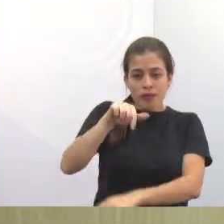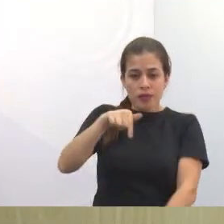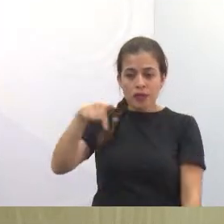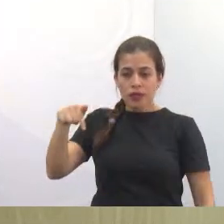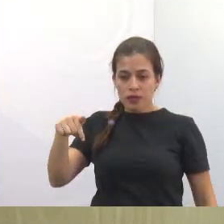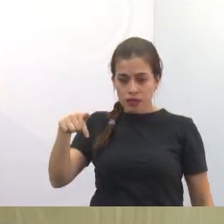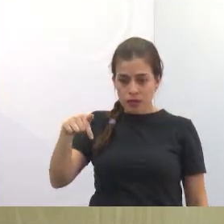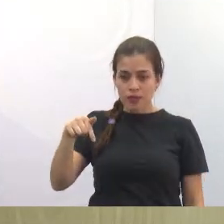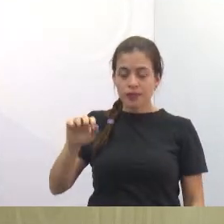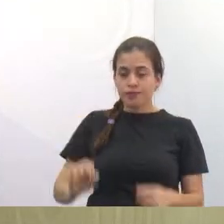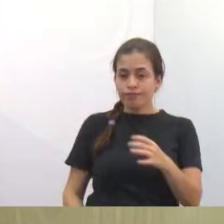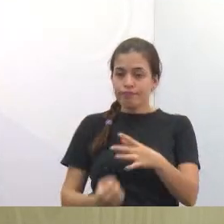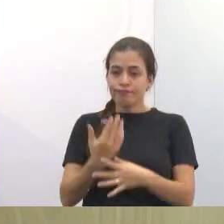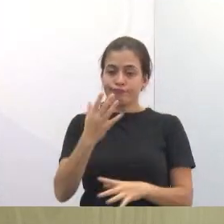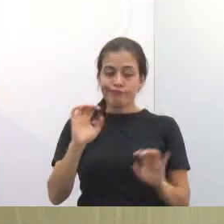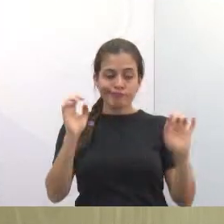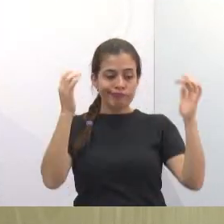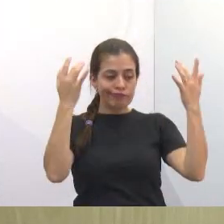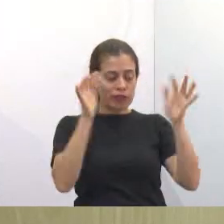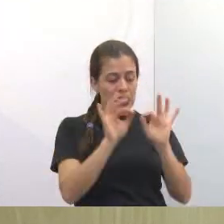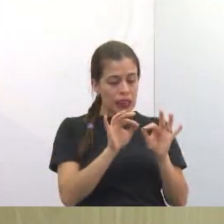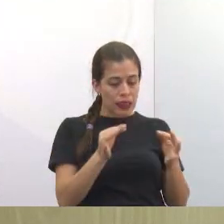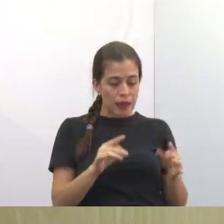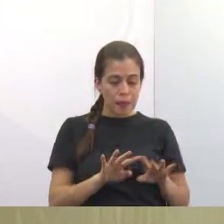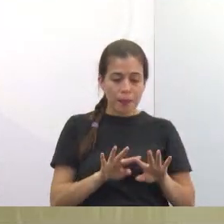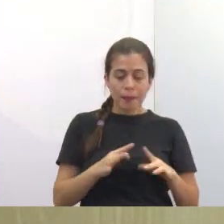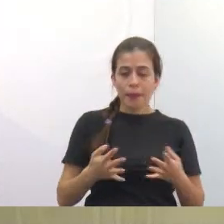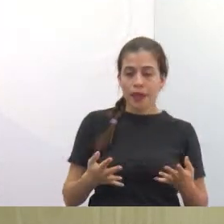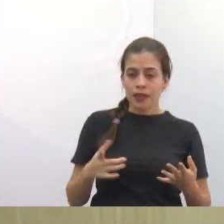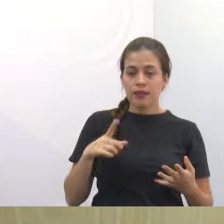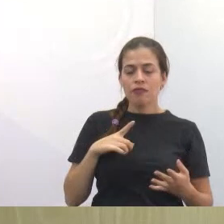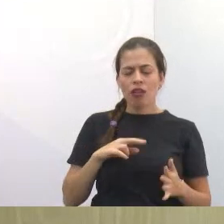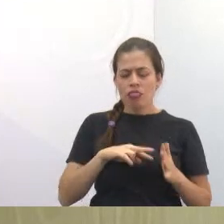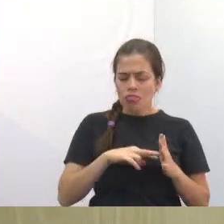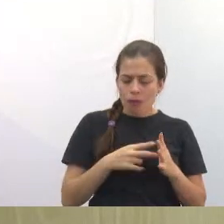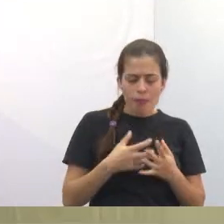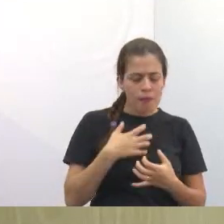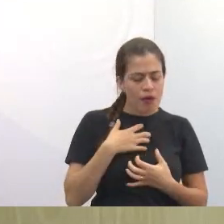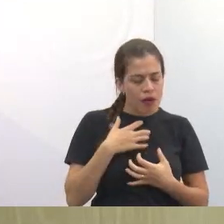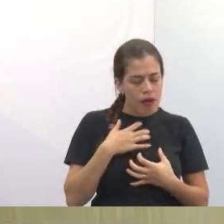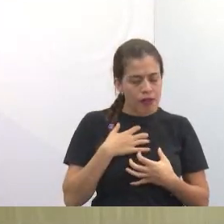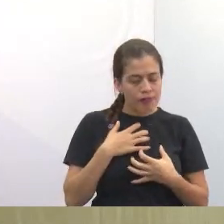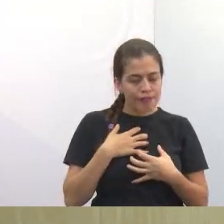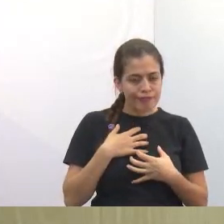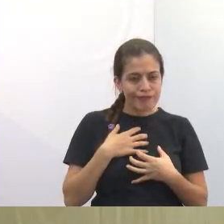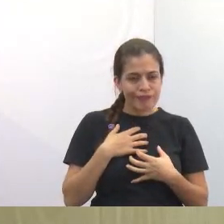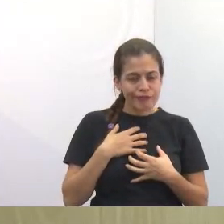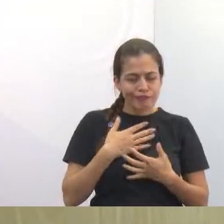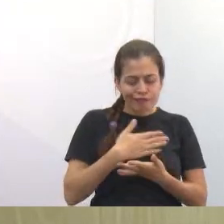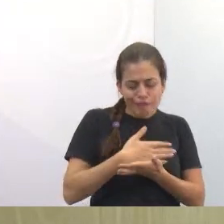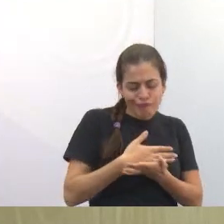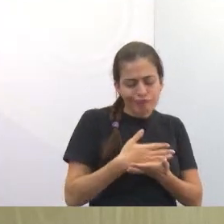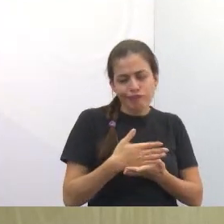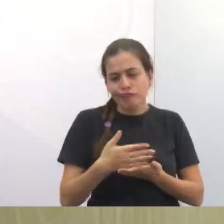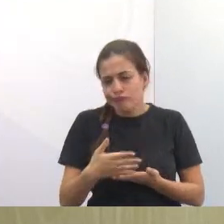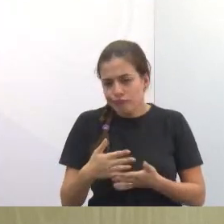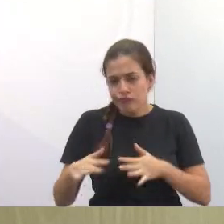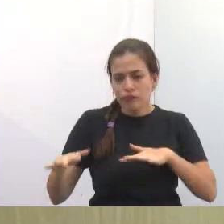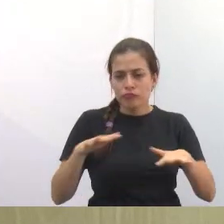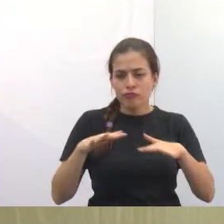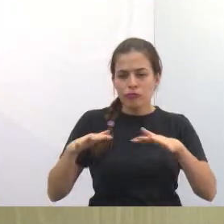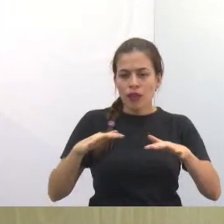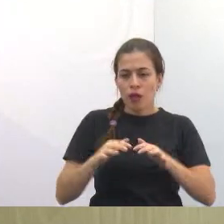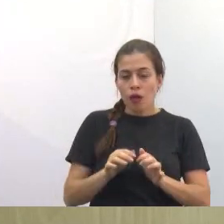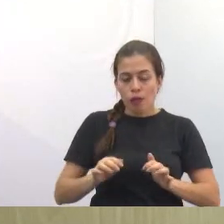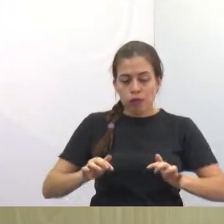A cerimônia de fundação foi um evento simples, porém cheio de significado, que deu início a um movimento que